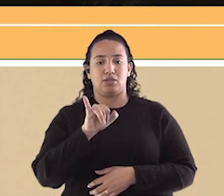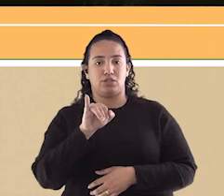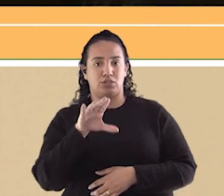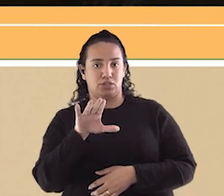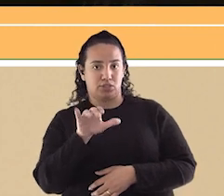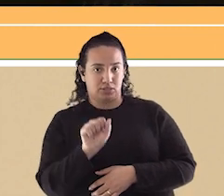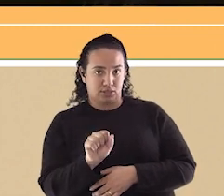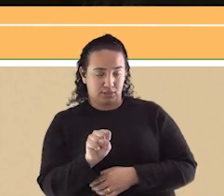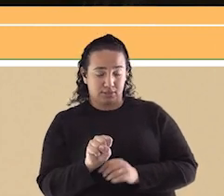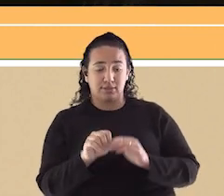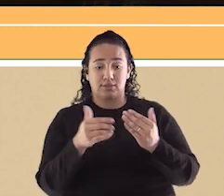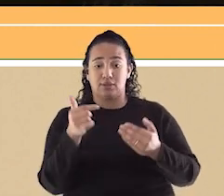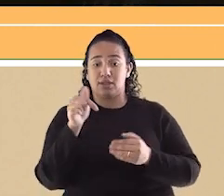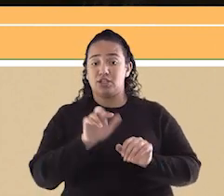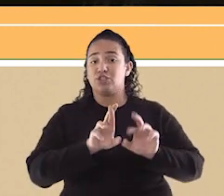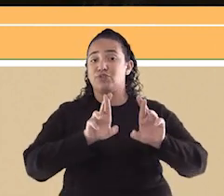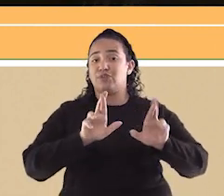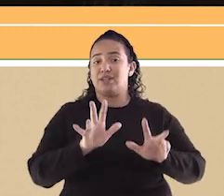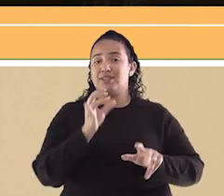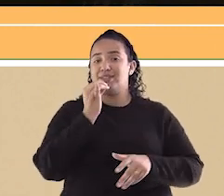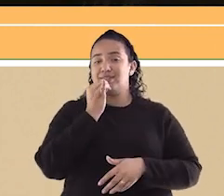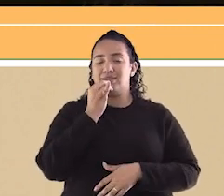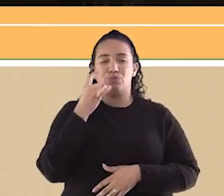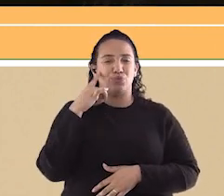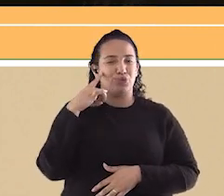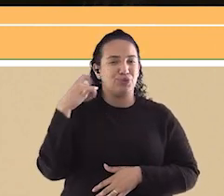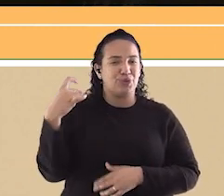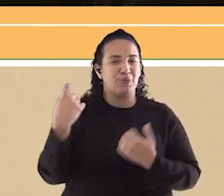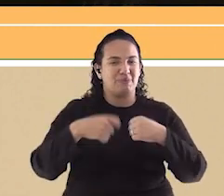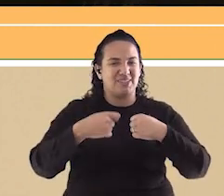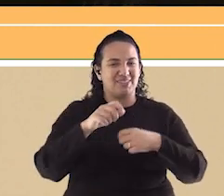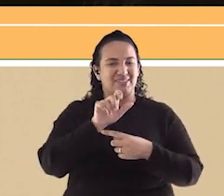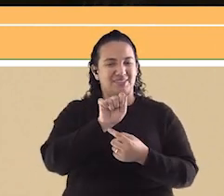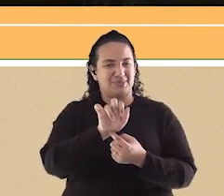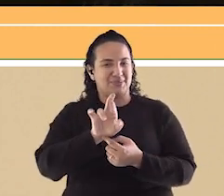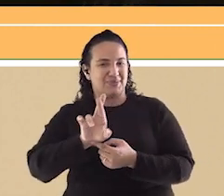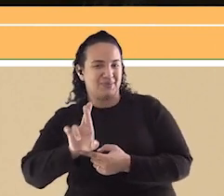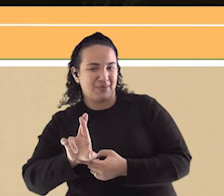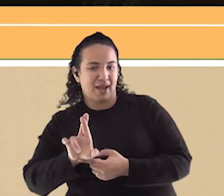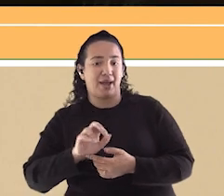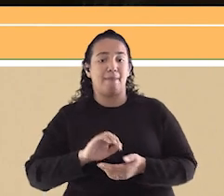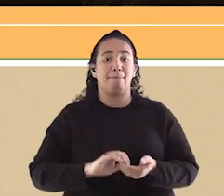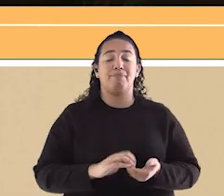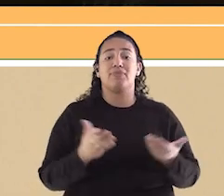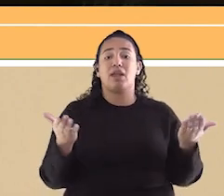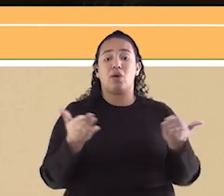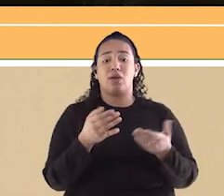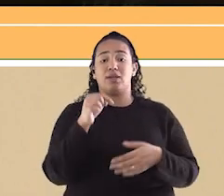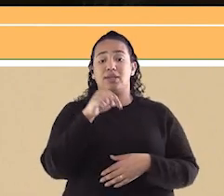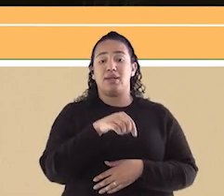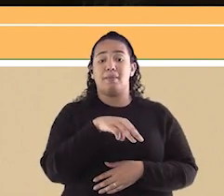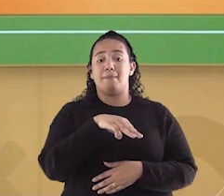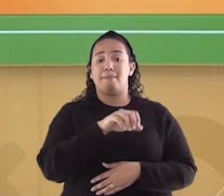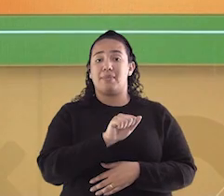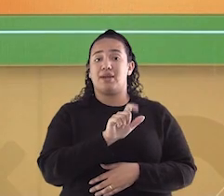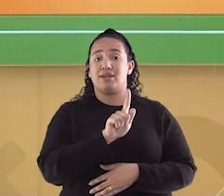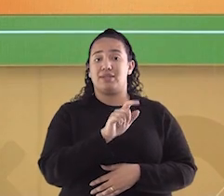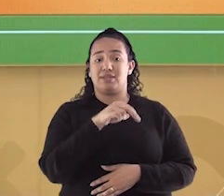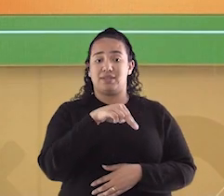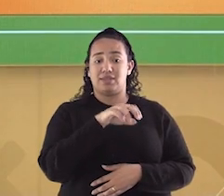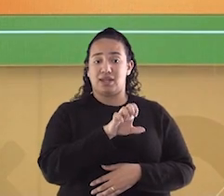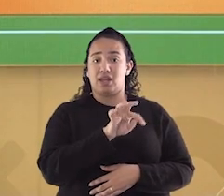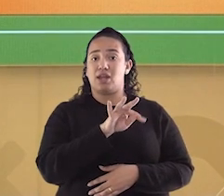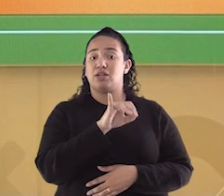se transmitir por meio do ar, da água, né? Ondas radioativas conseguem se propagar até no vácuo do espaço. E as